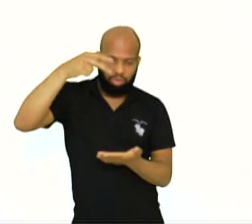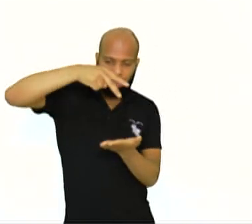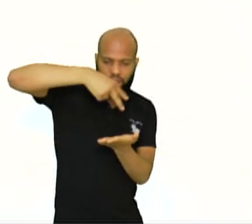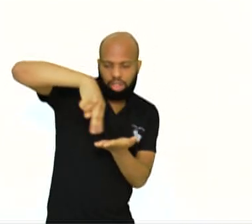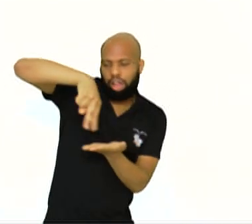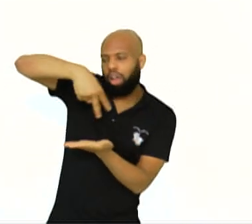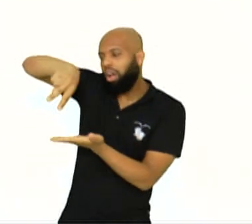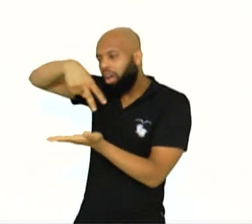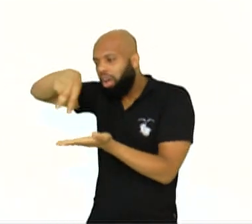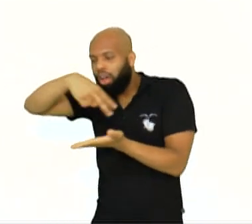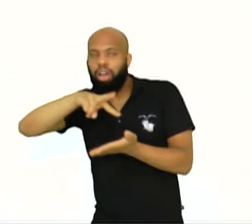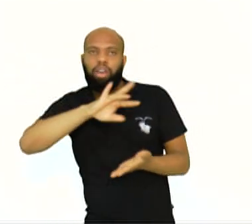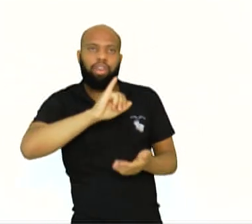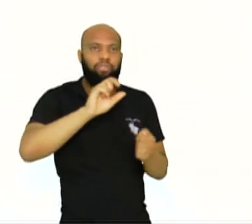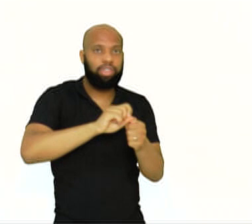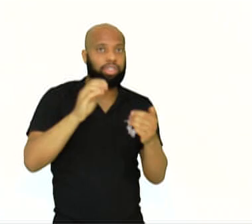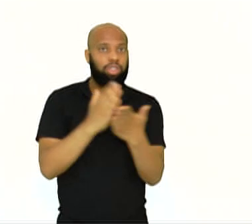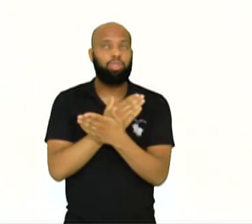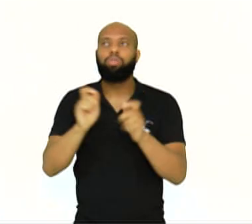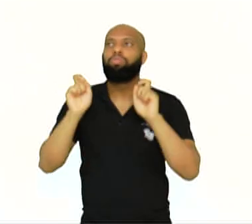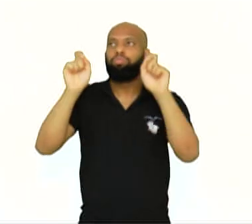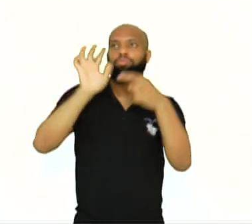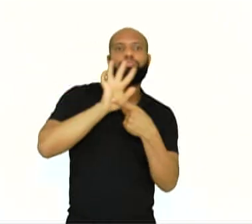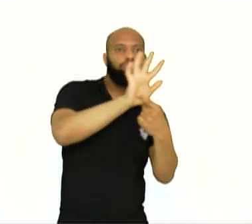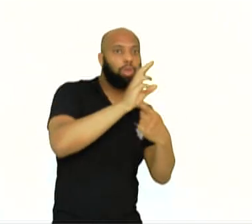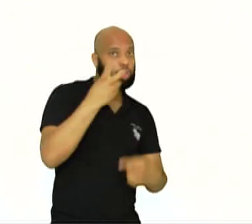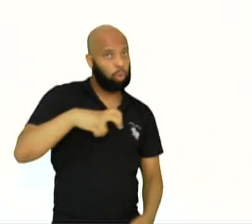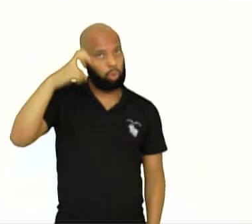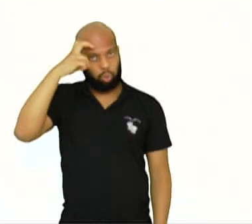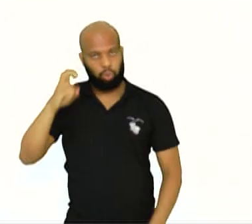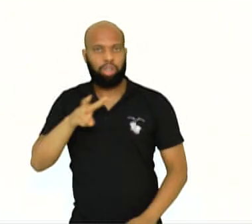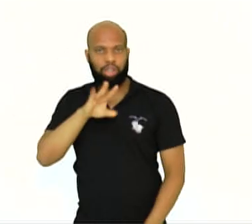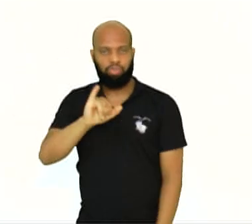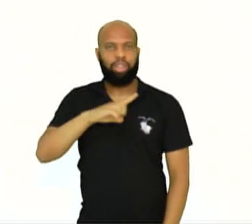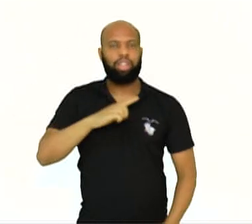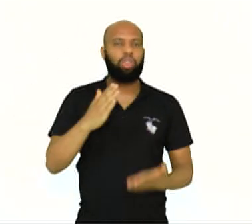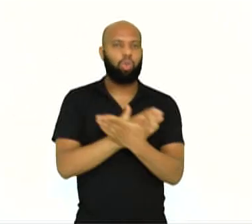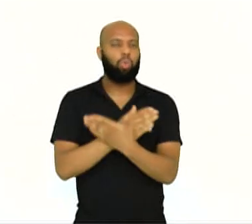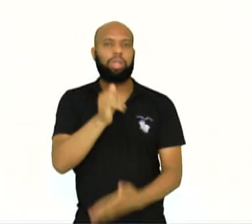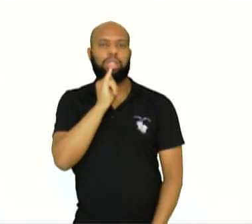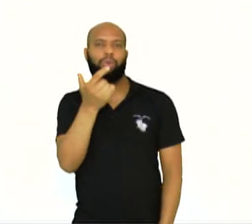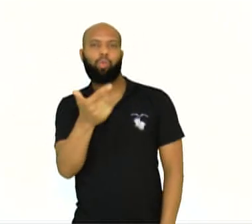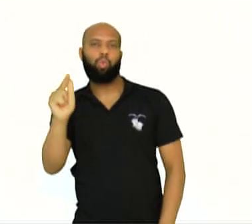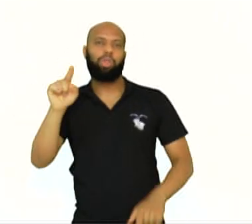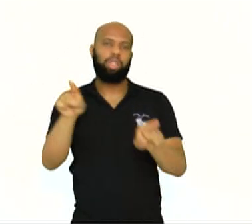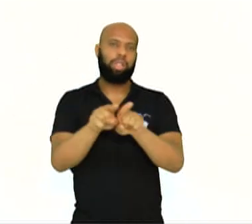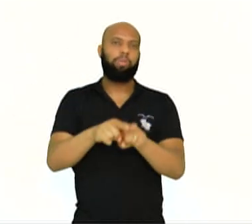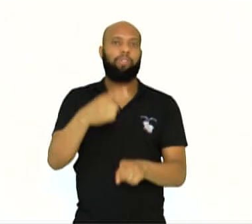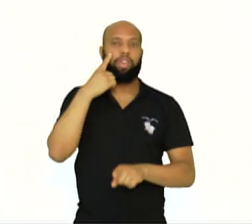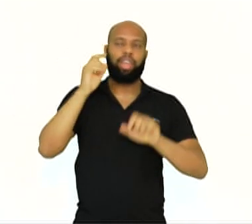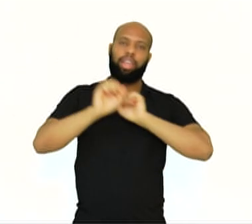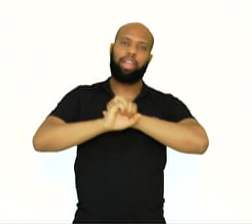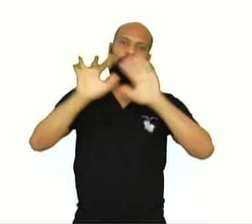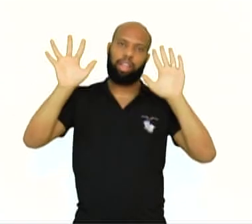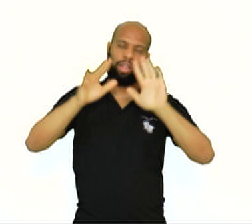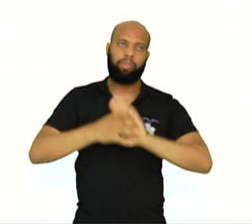dançam, como elas vão fazer determinadas manifestações culturais. A gente vai ter alguns exemplos depois, vocês vão ver isso